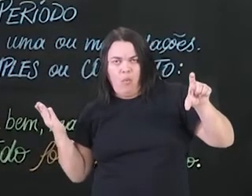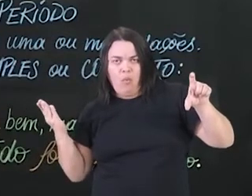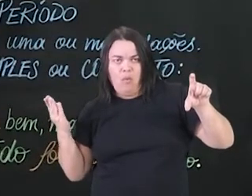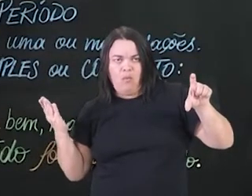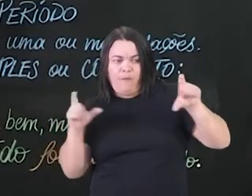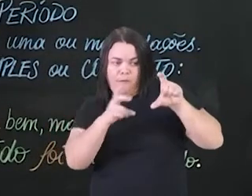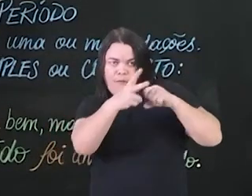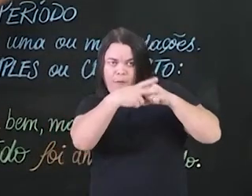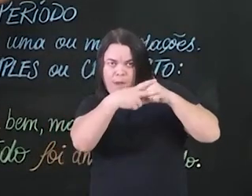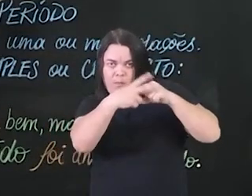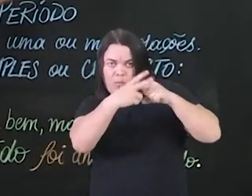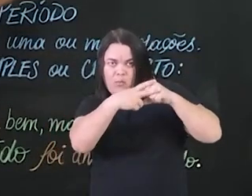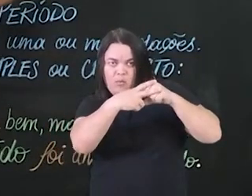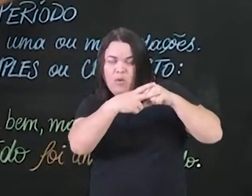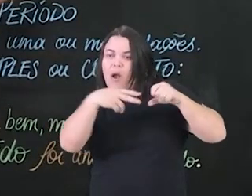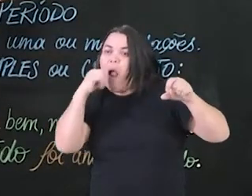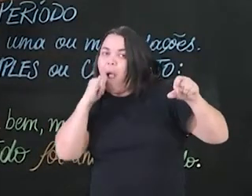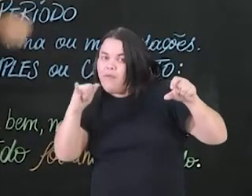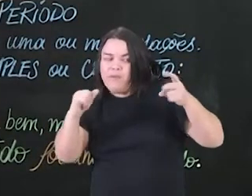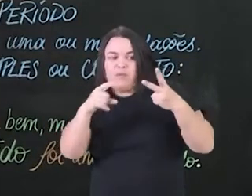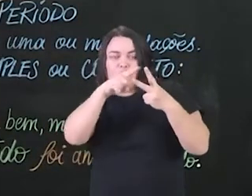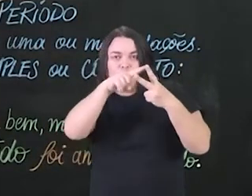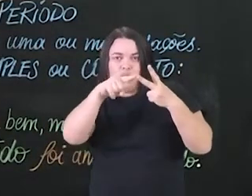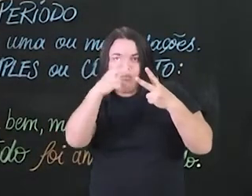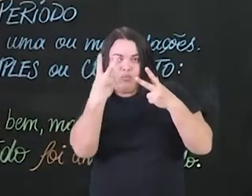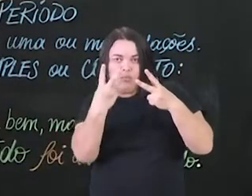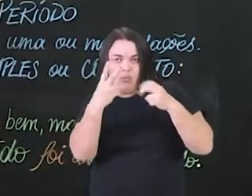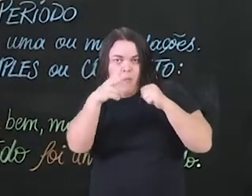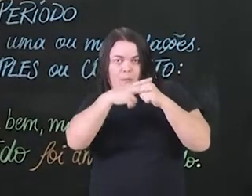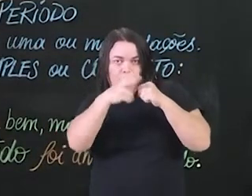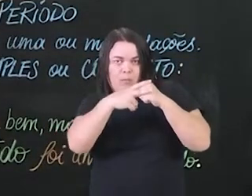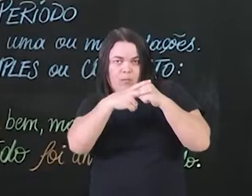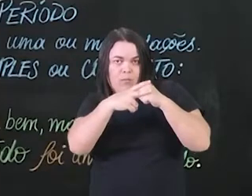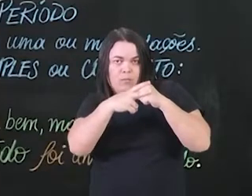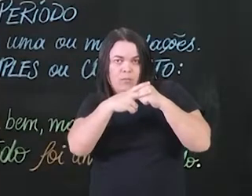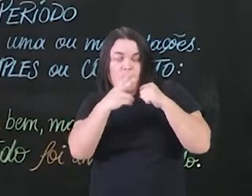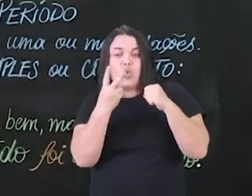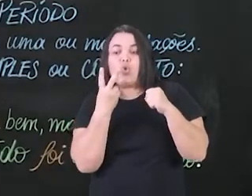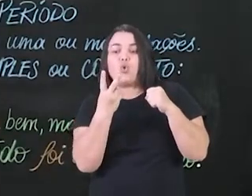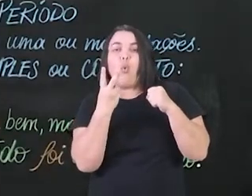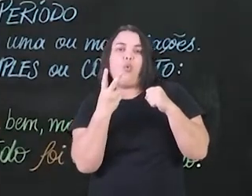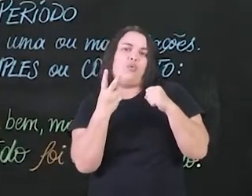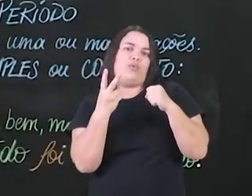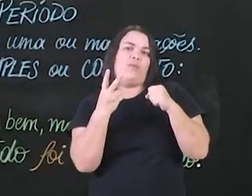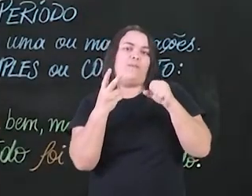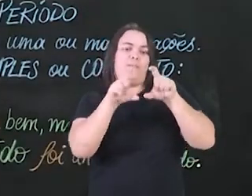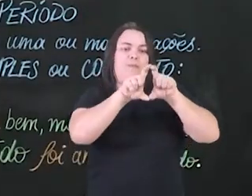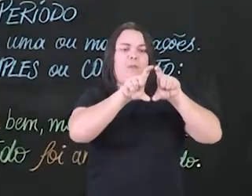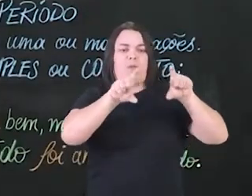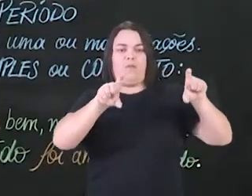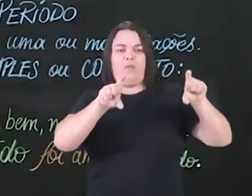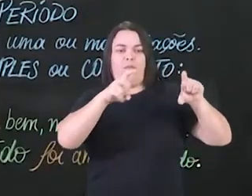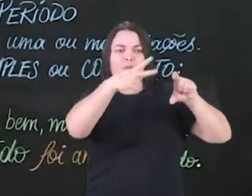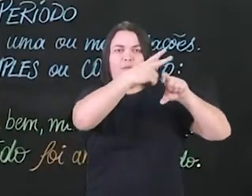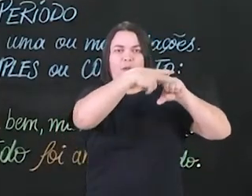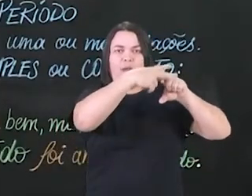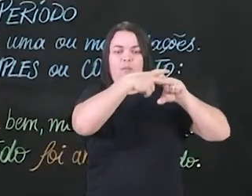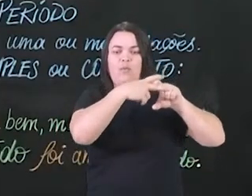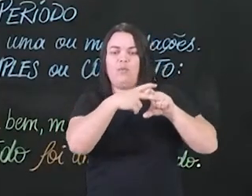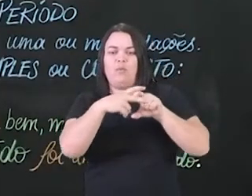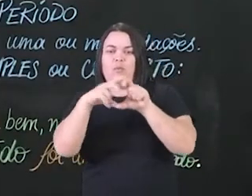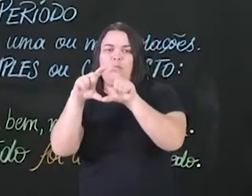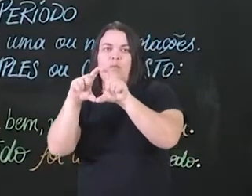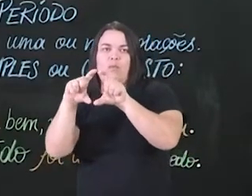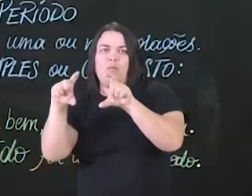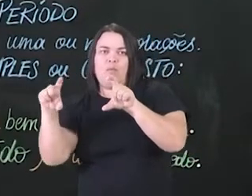olha o verbo, aviso, olha outro verbo, a vocês. Então, eu tenho duas orações marcadas pela ocorrência